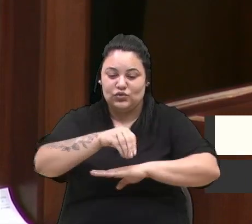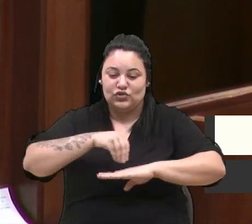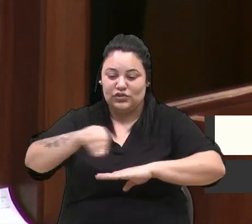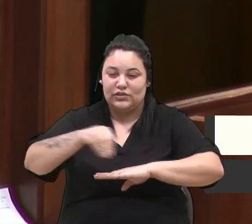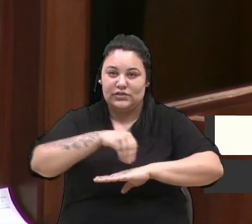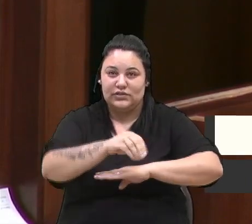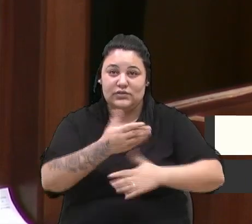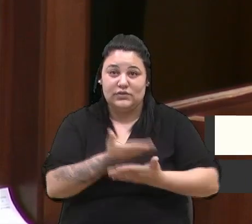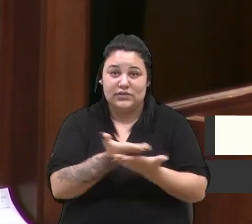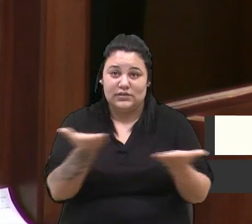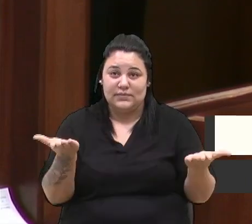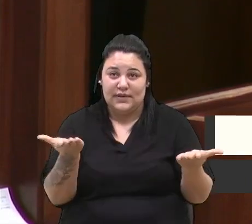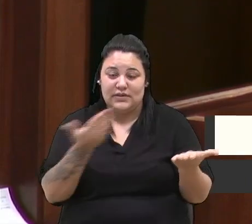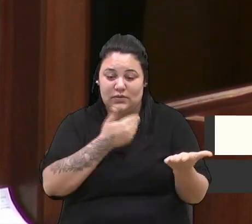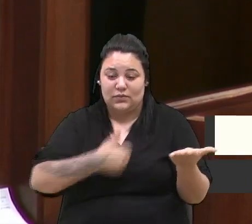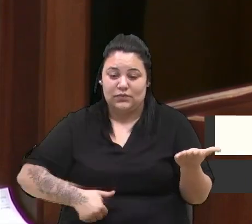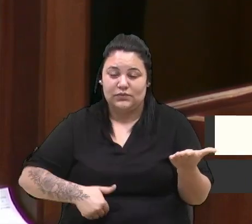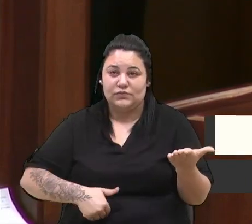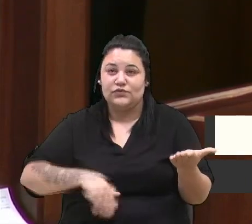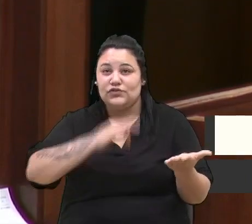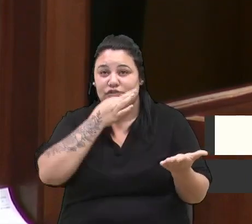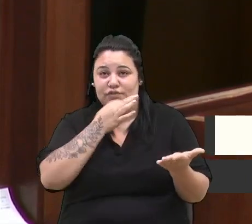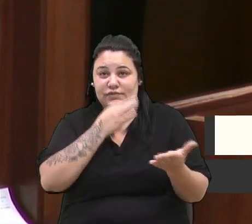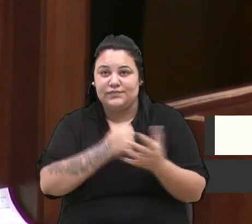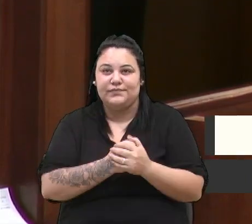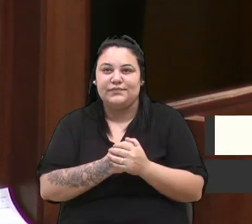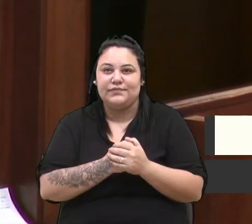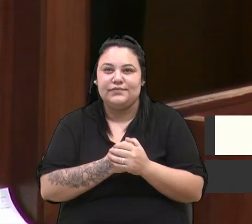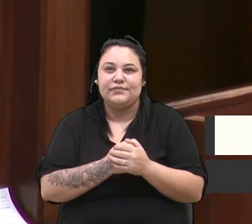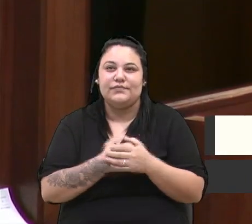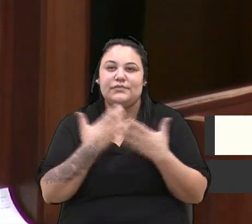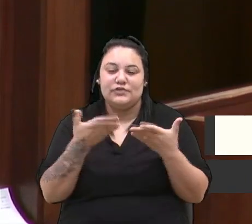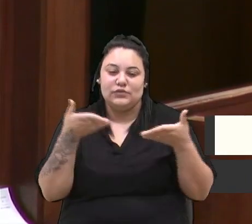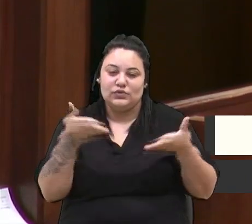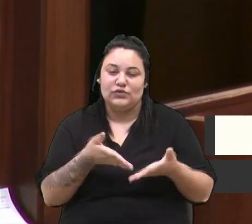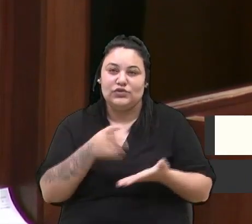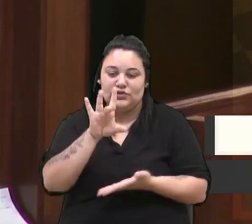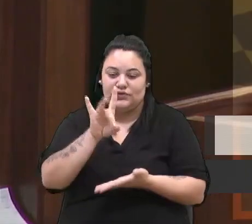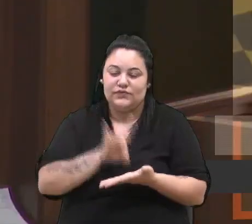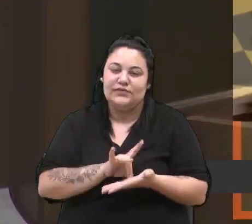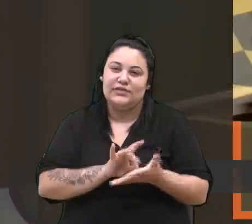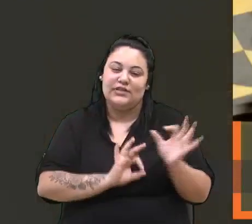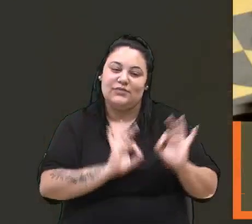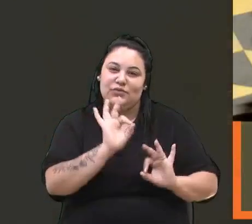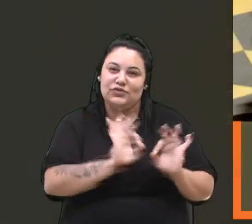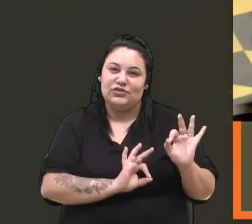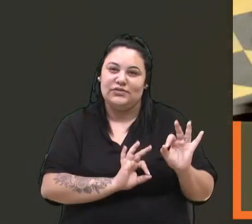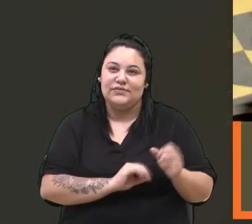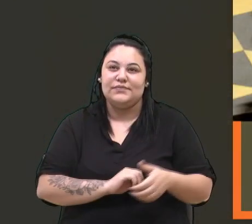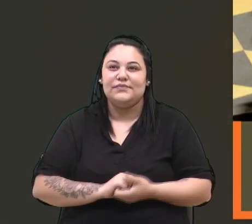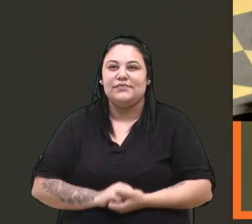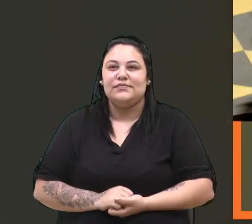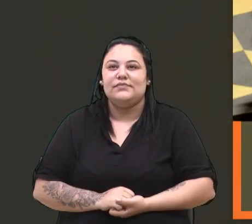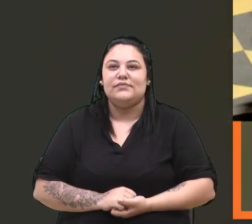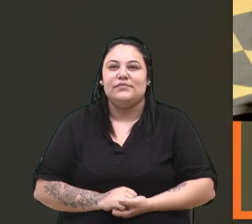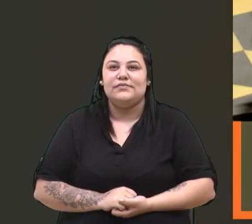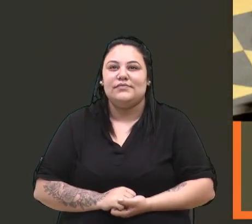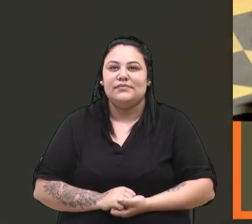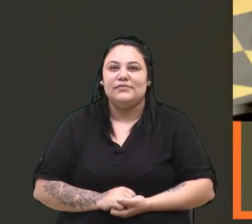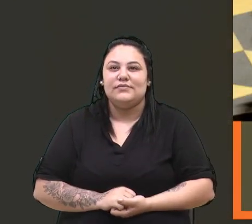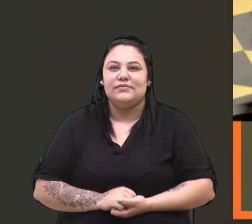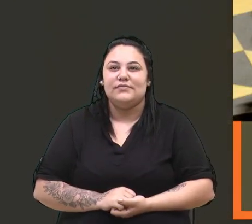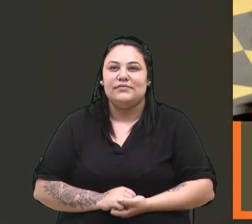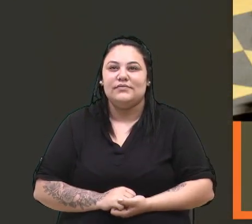espaços públicos de Caxias. Então, hoje vou protocolar um projeto para fomentar